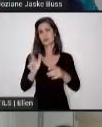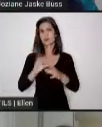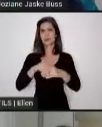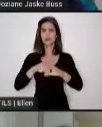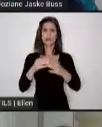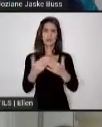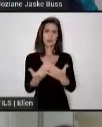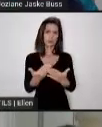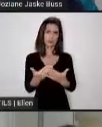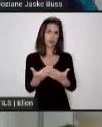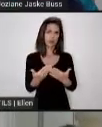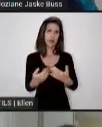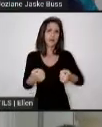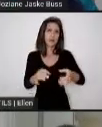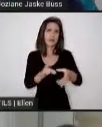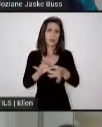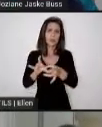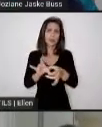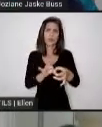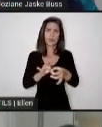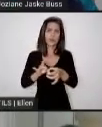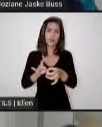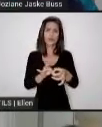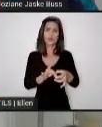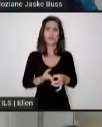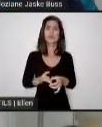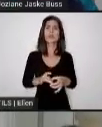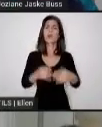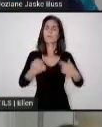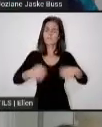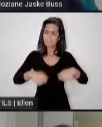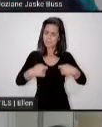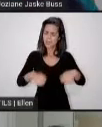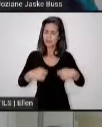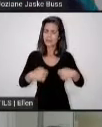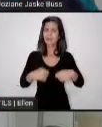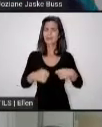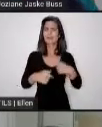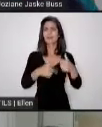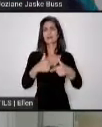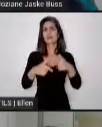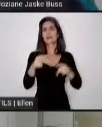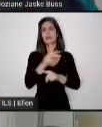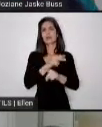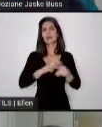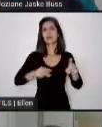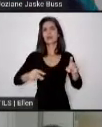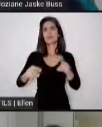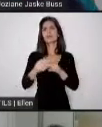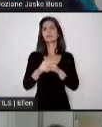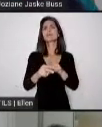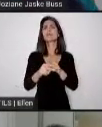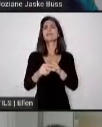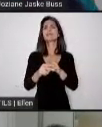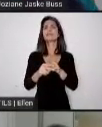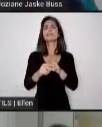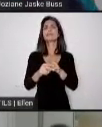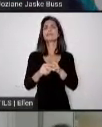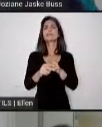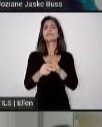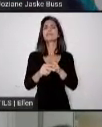gente precisa, para além disso, trabalhar numa perspectiva de implementação das